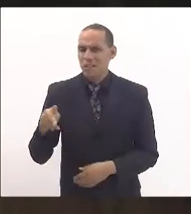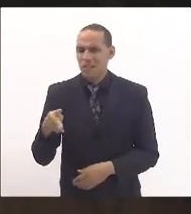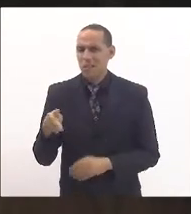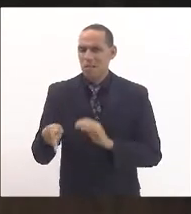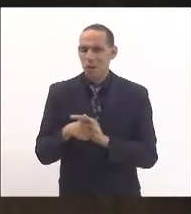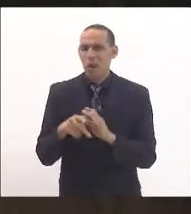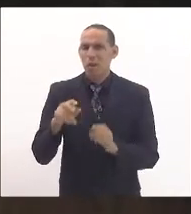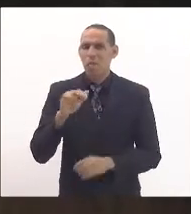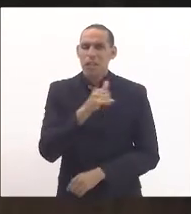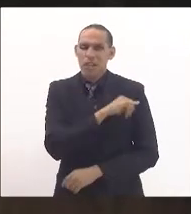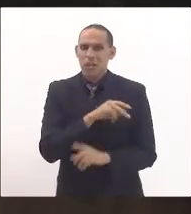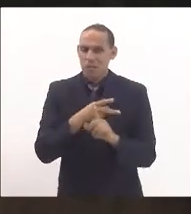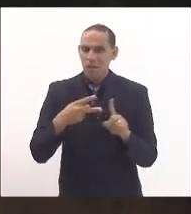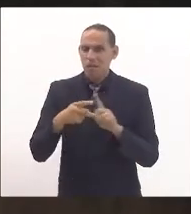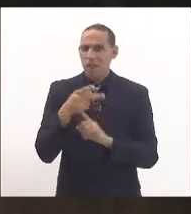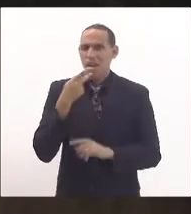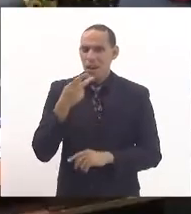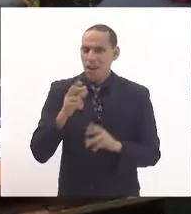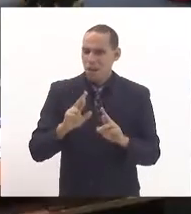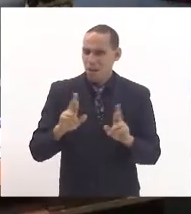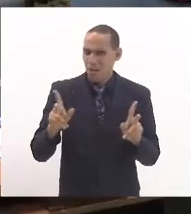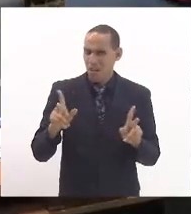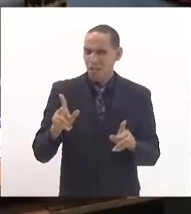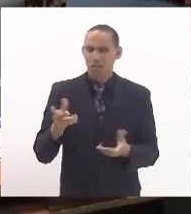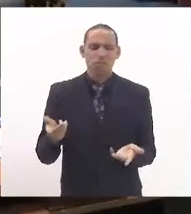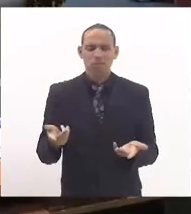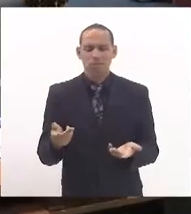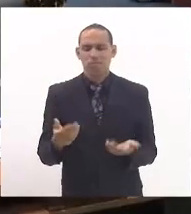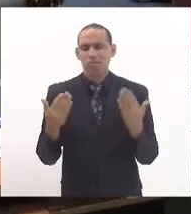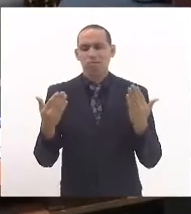Rio Previdência vá falar o contrário.